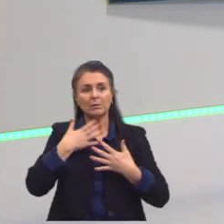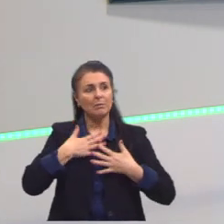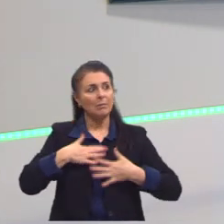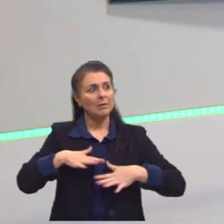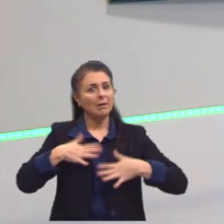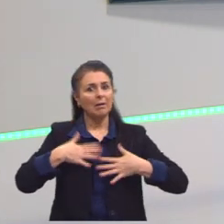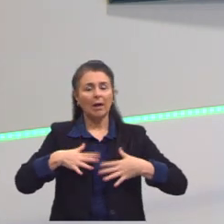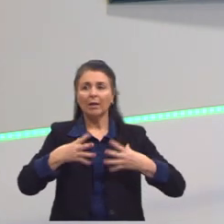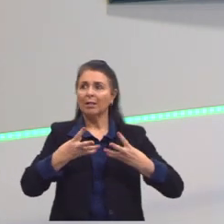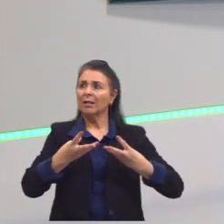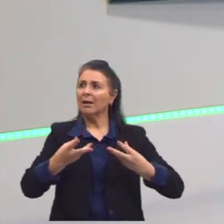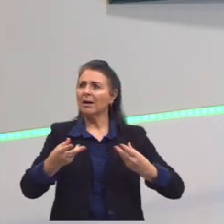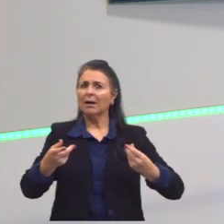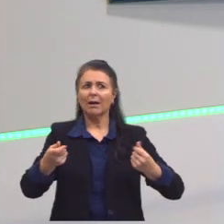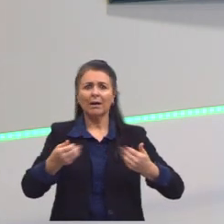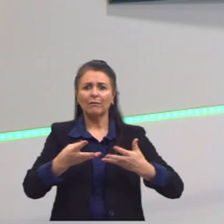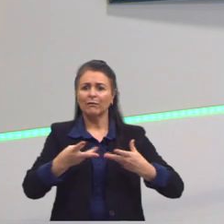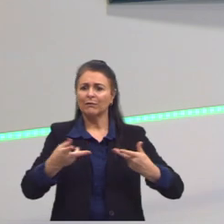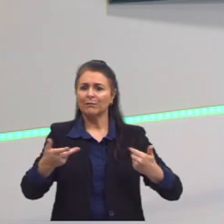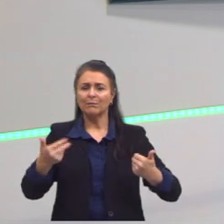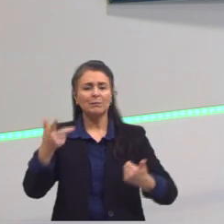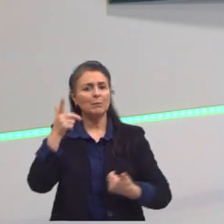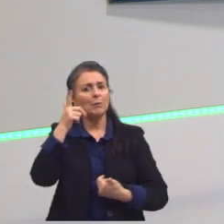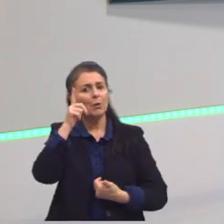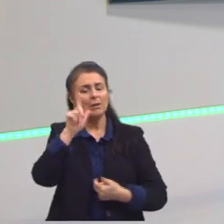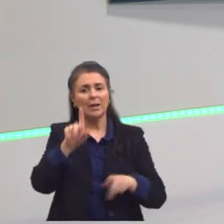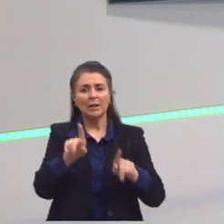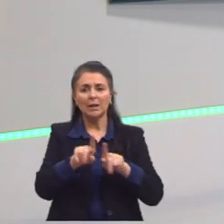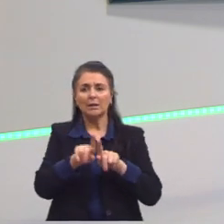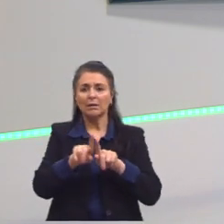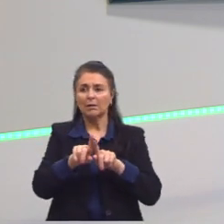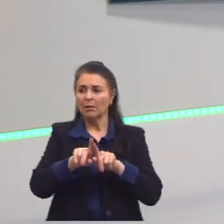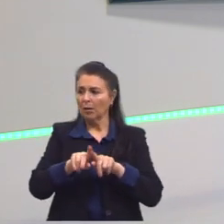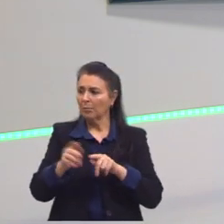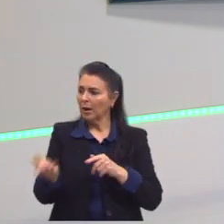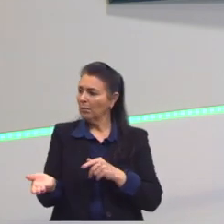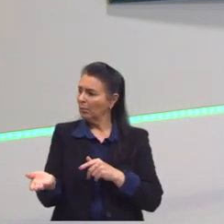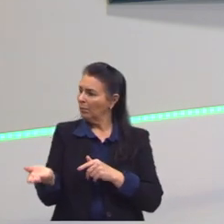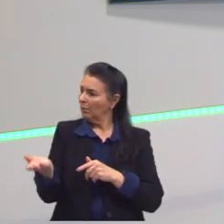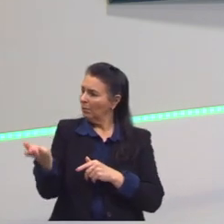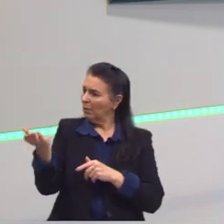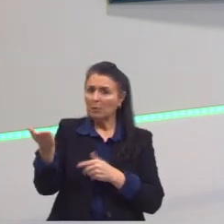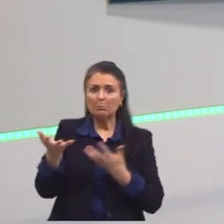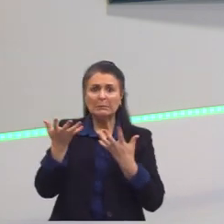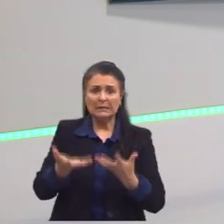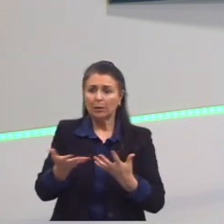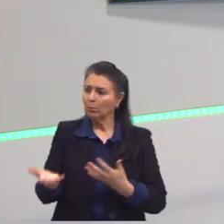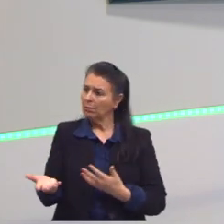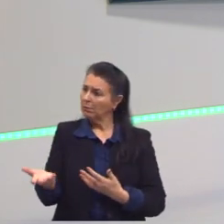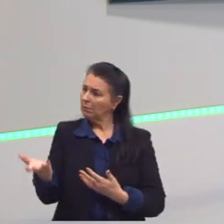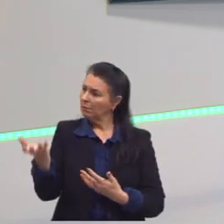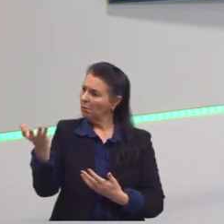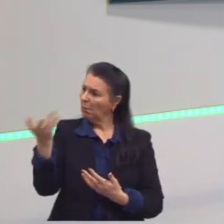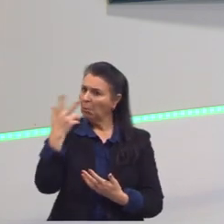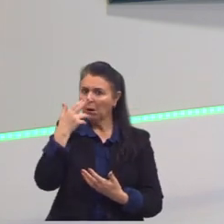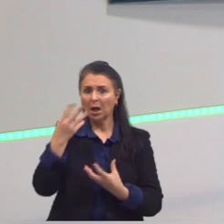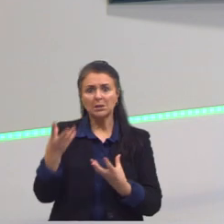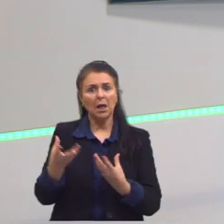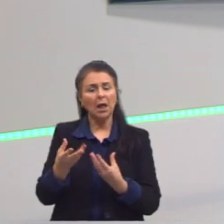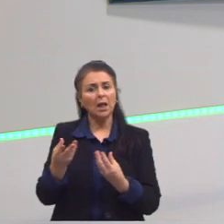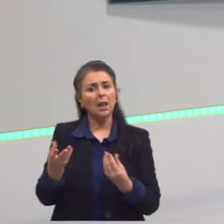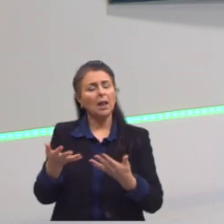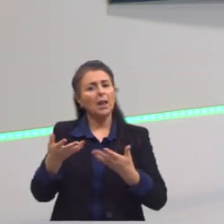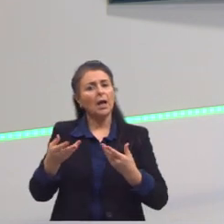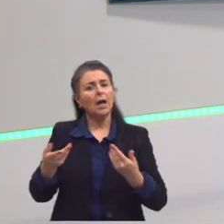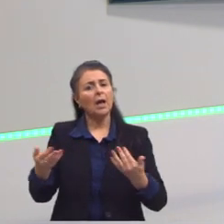certo a gente tem a gente consegue também levantar coisas que eu não consegui justamente por causa da